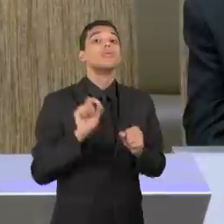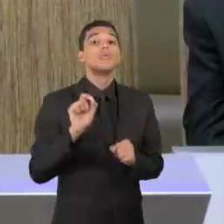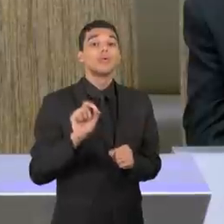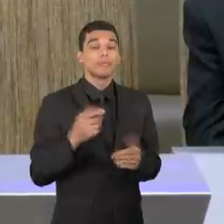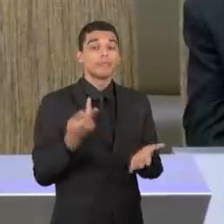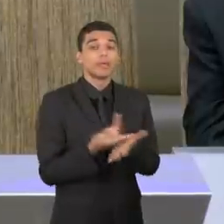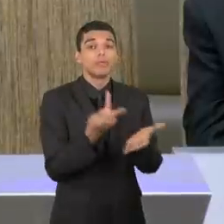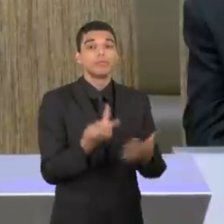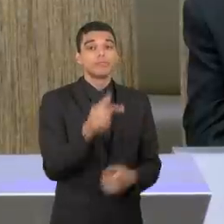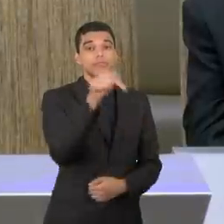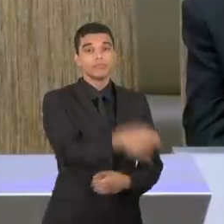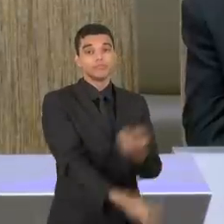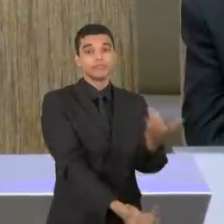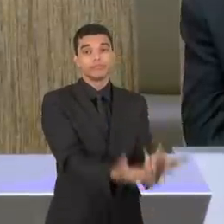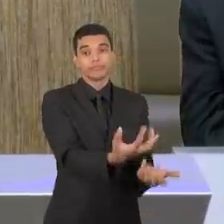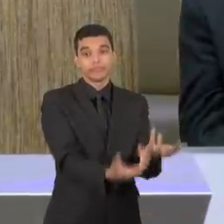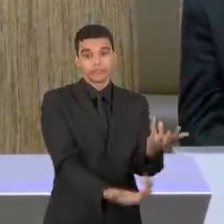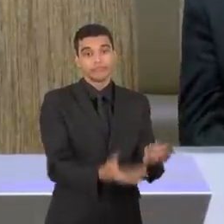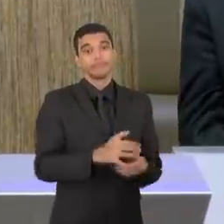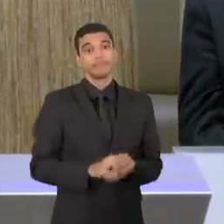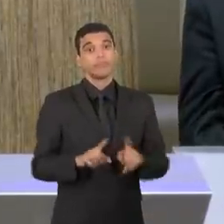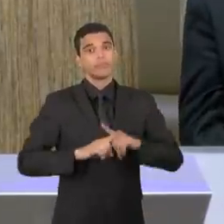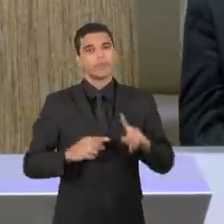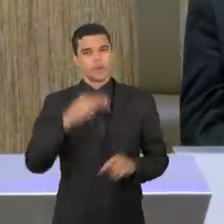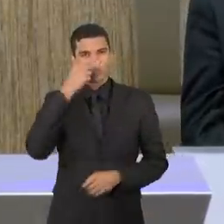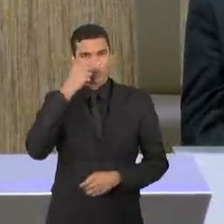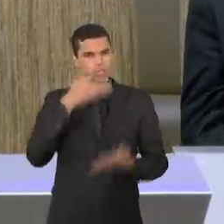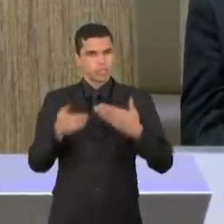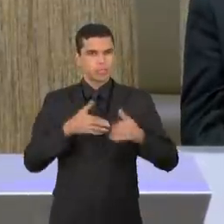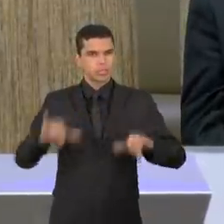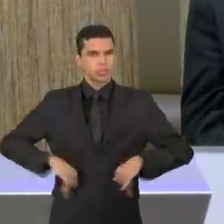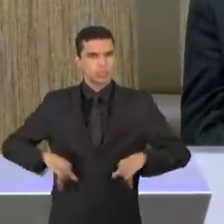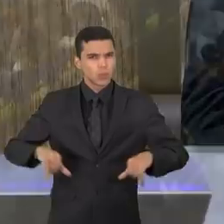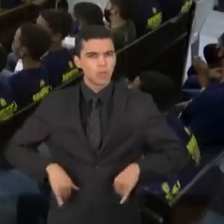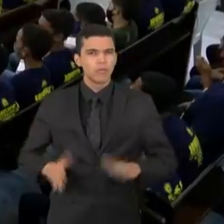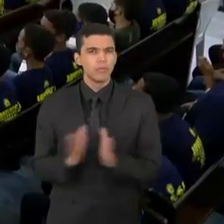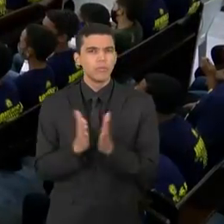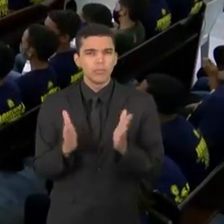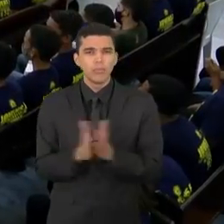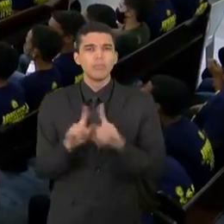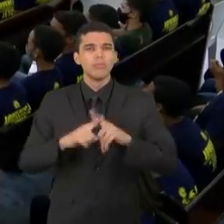a um homem quando precisa do castigo,